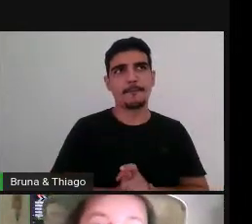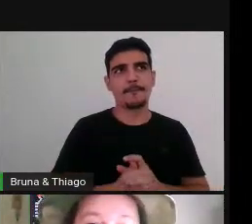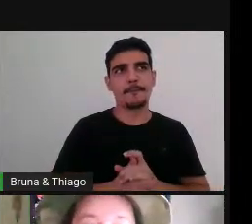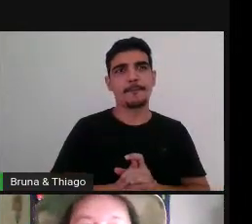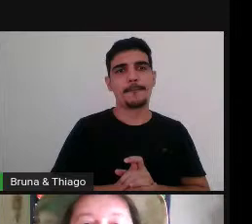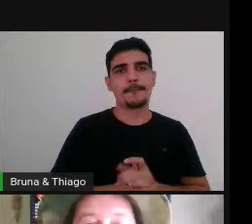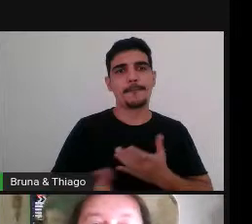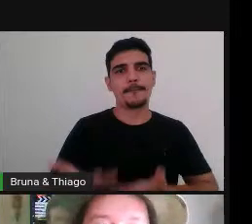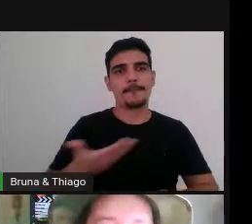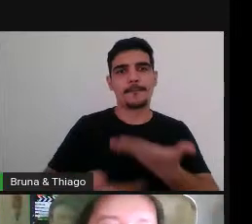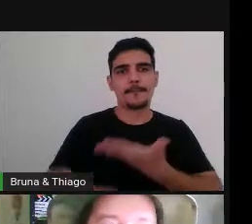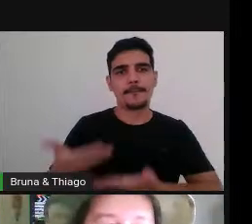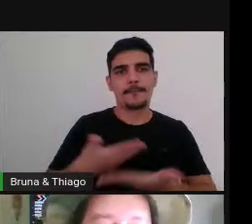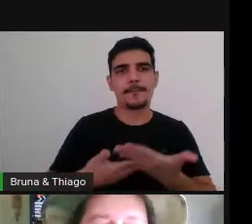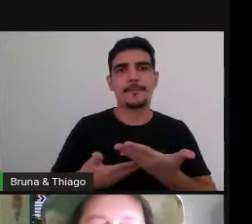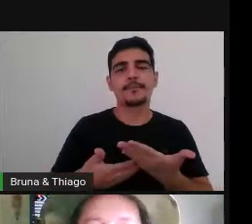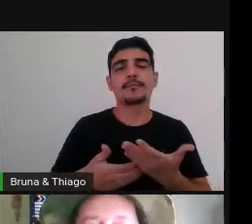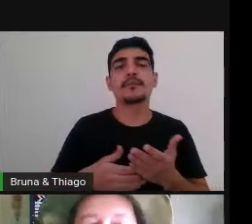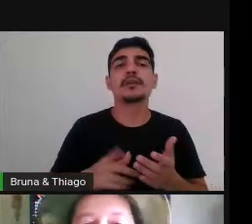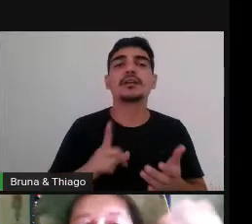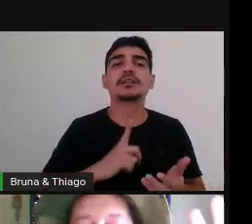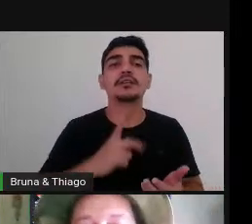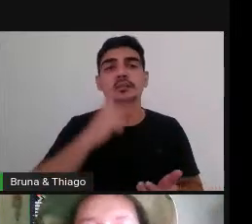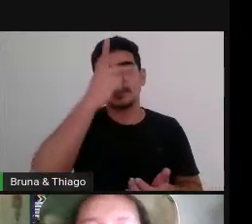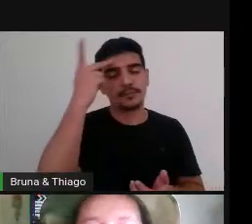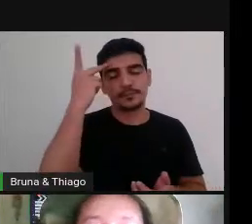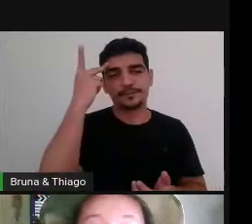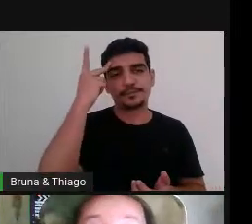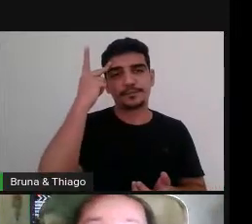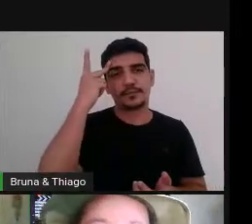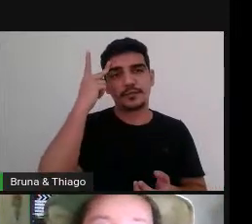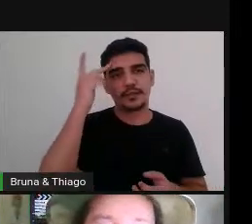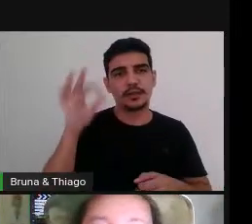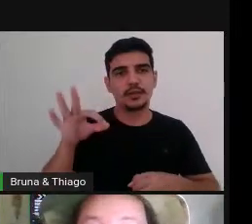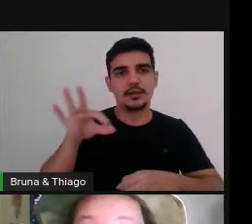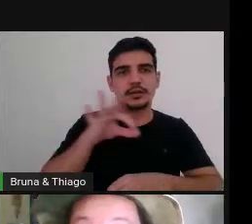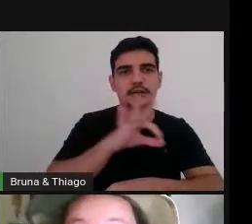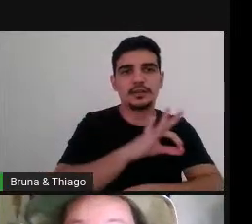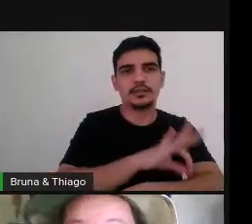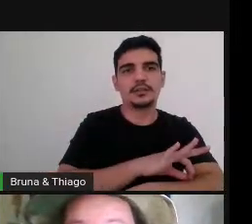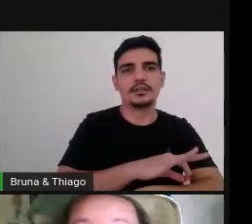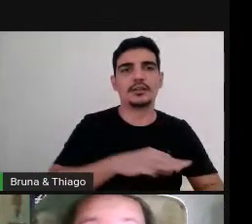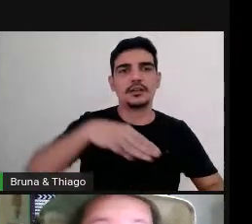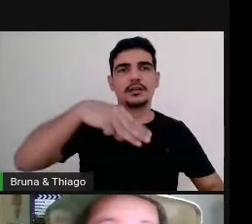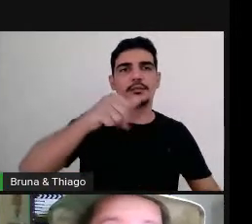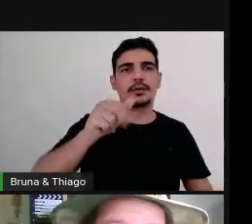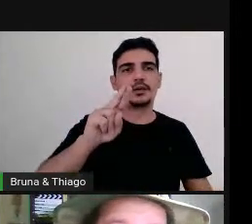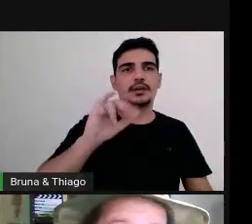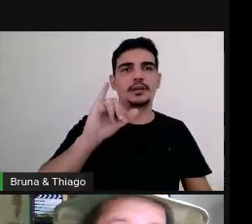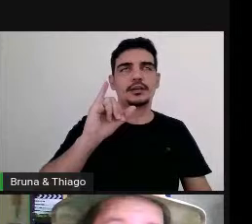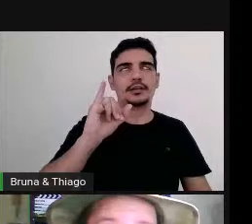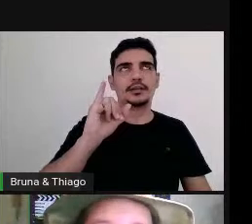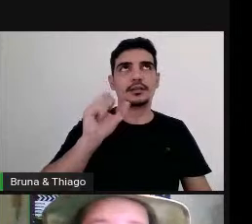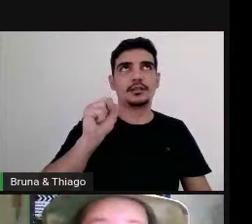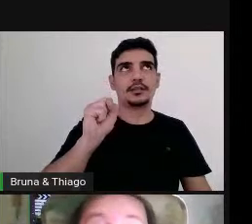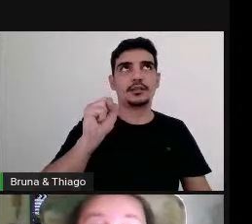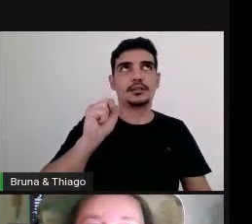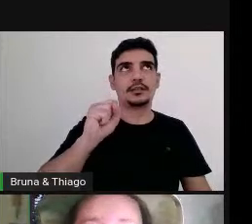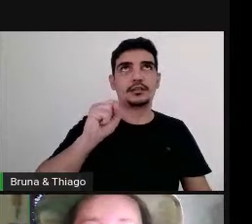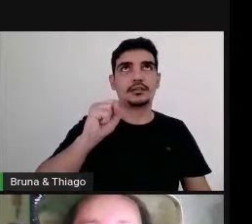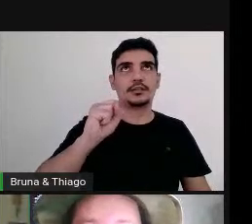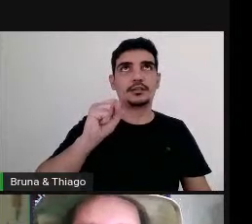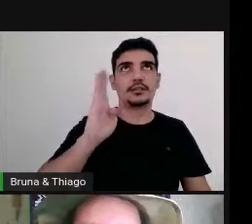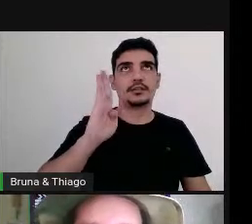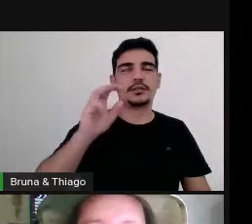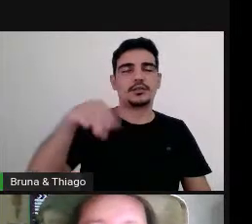E aí, será que alguém colocou abelha? Será que alguém colocou marimbondo, caba, lacraia? Olha aí, esse aqui é o cavalo do cão,